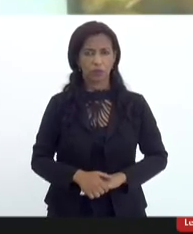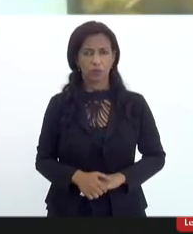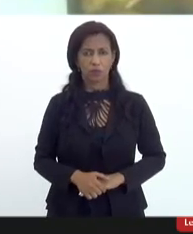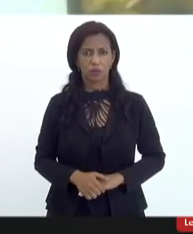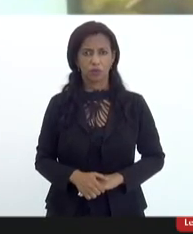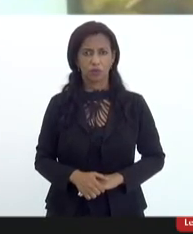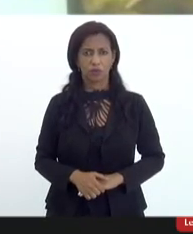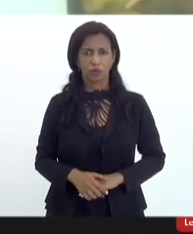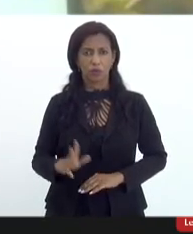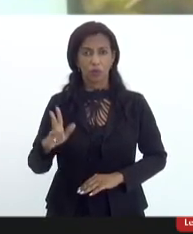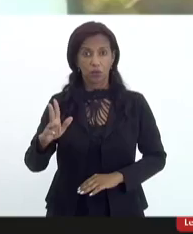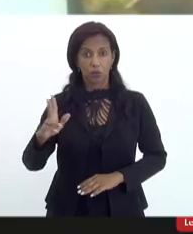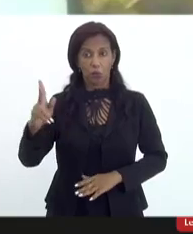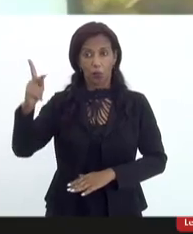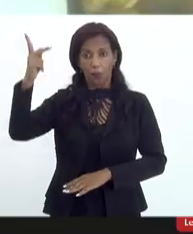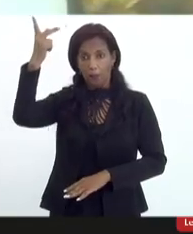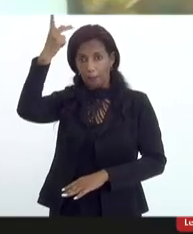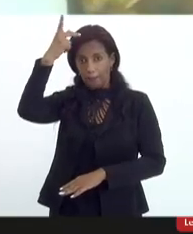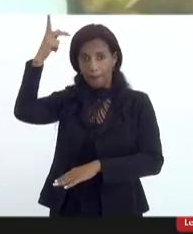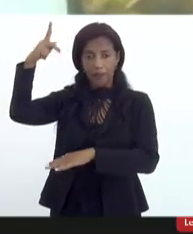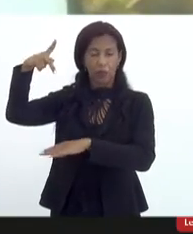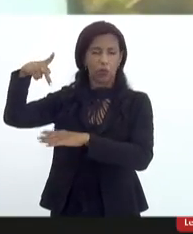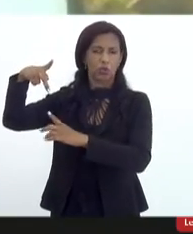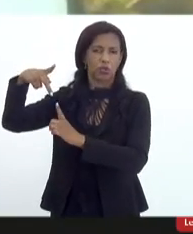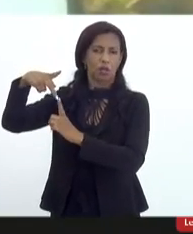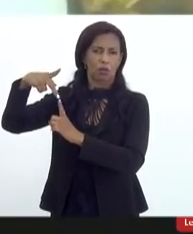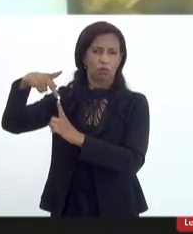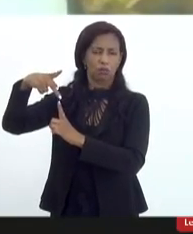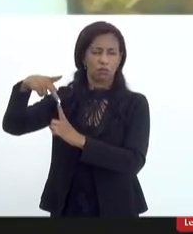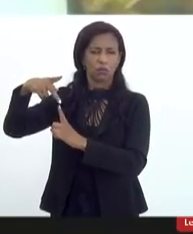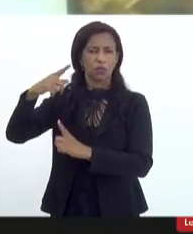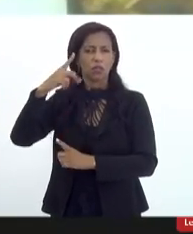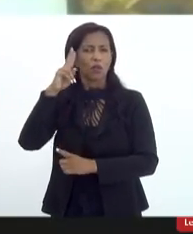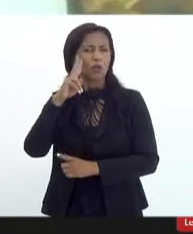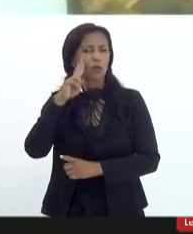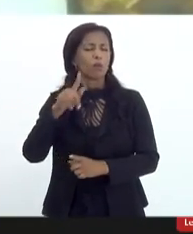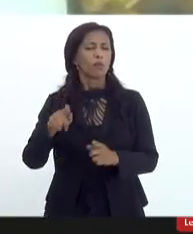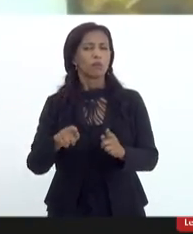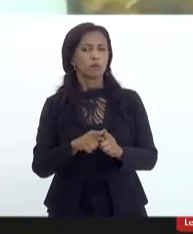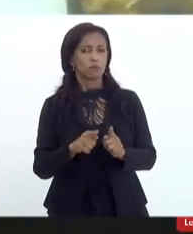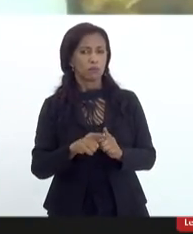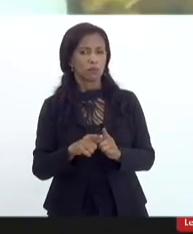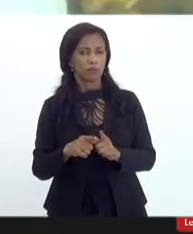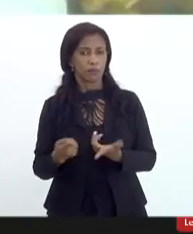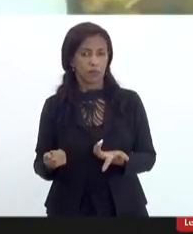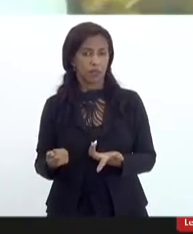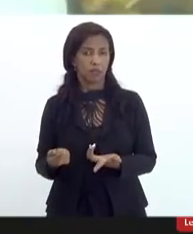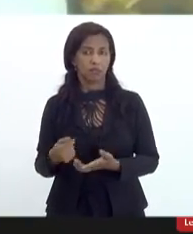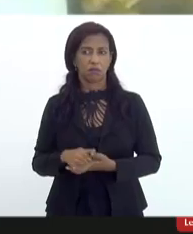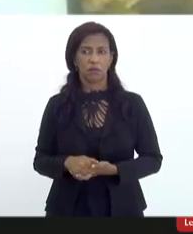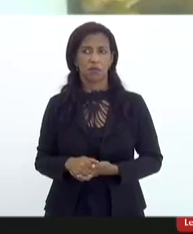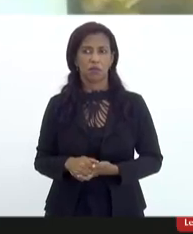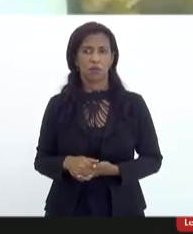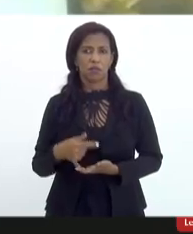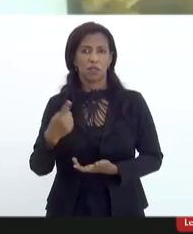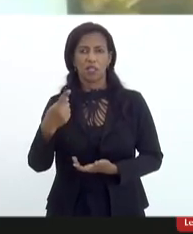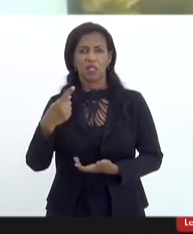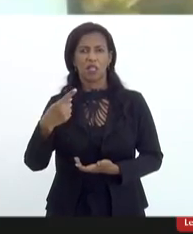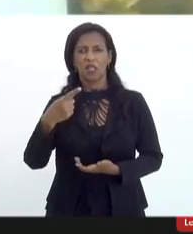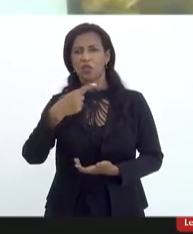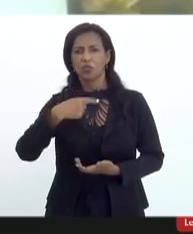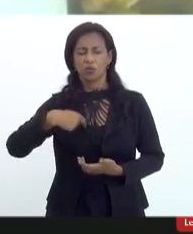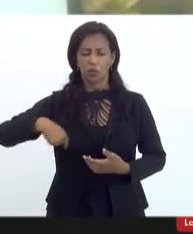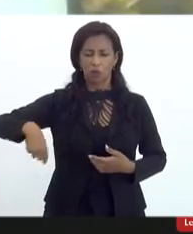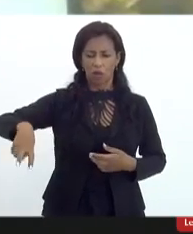dos neopentecostais, e aí eu lembro também que, inclusive, eles não estão inventando a roda, muitas